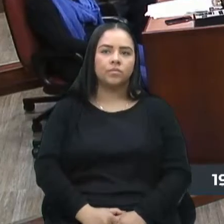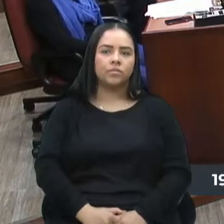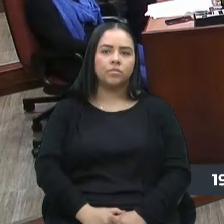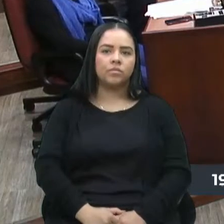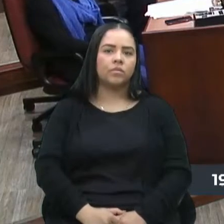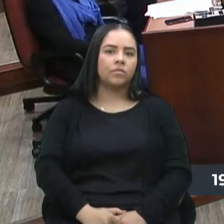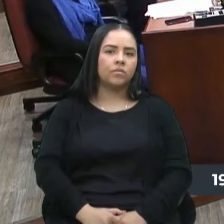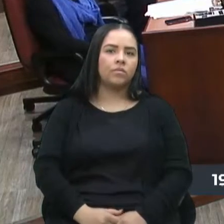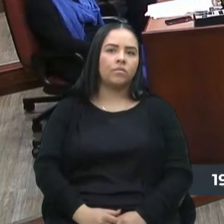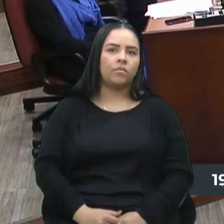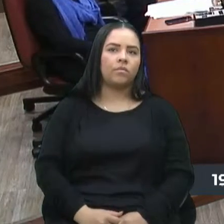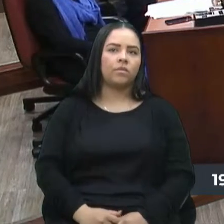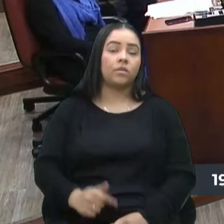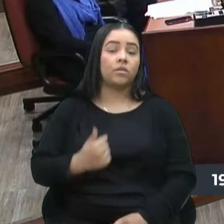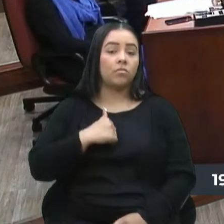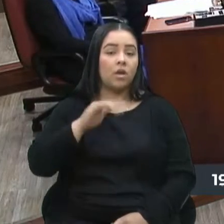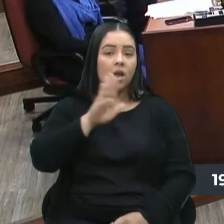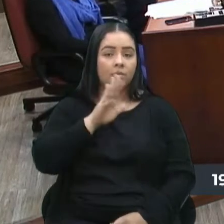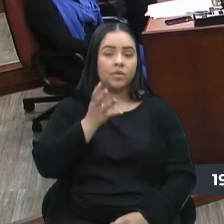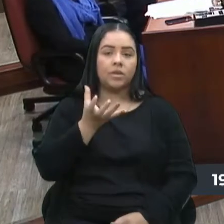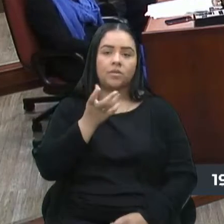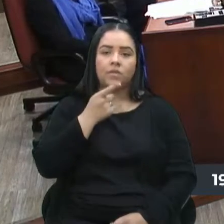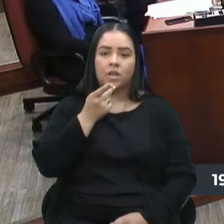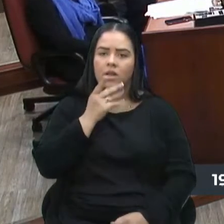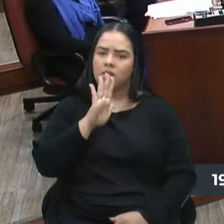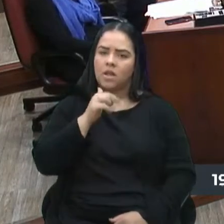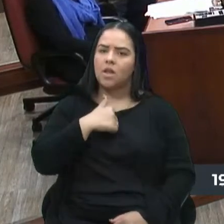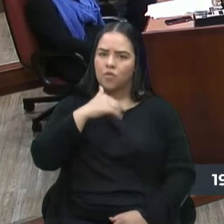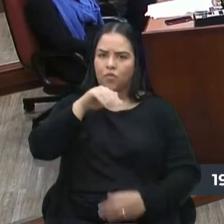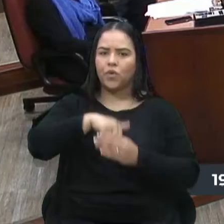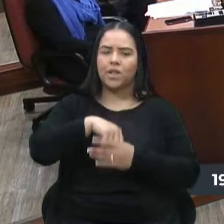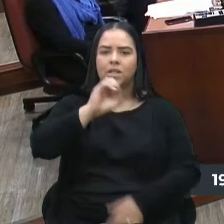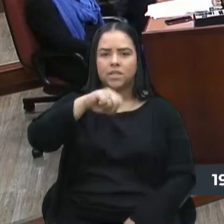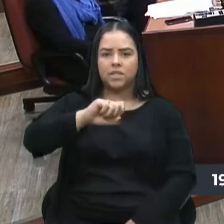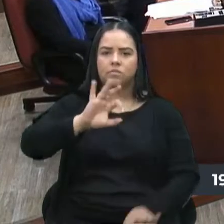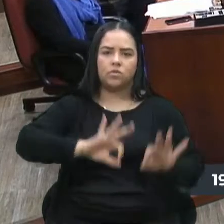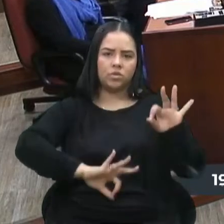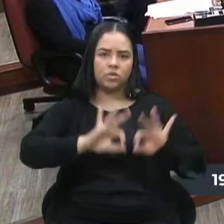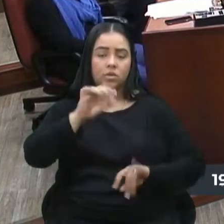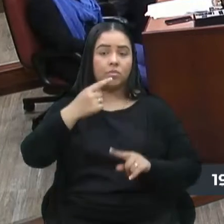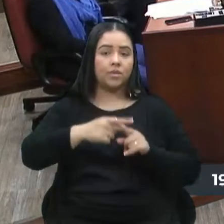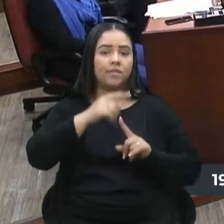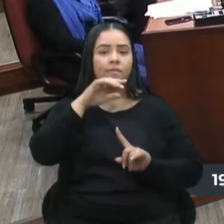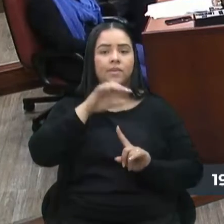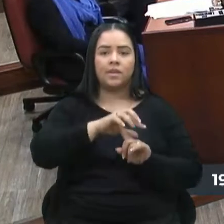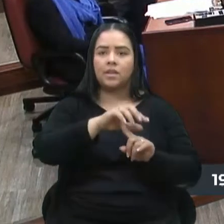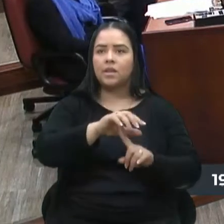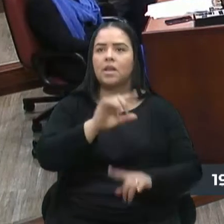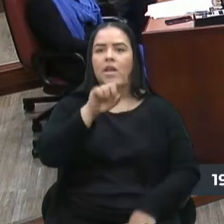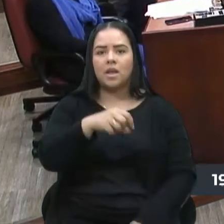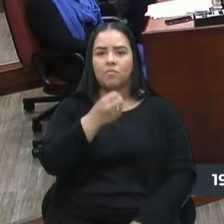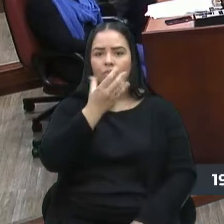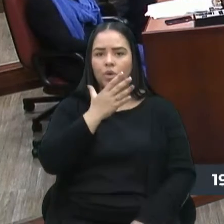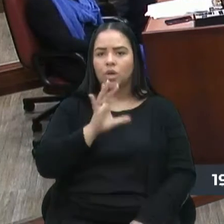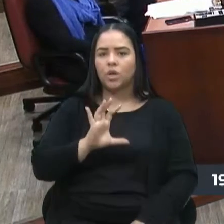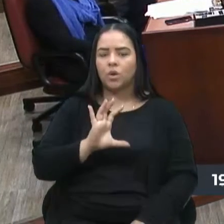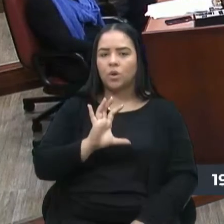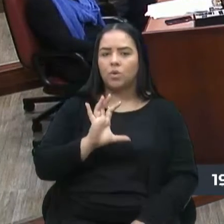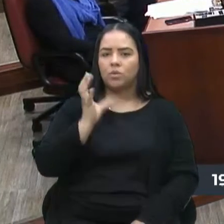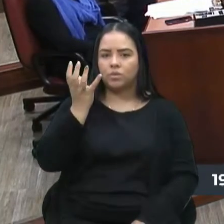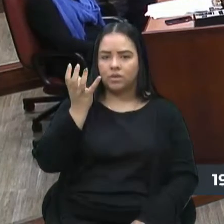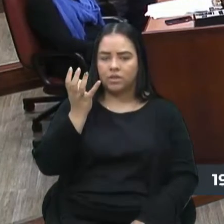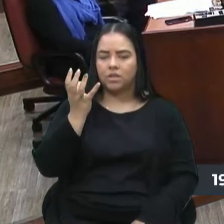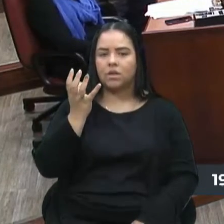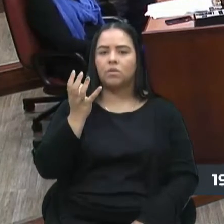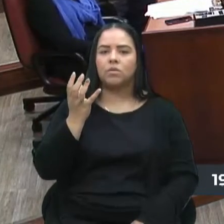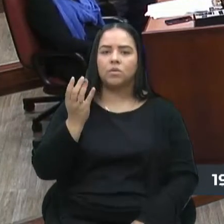rapidamente quero dizer que vou voltar favorável no projeto a feira é uma das coisas boas que surgiu nos últimos tempos